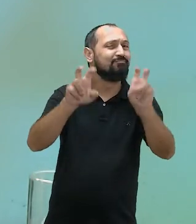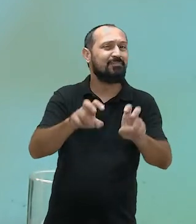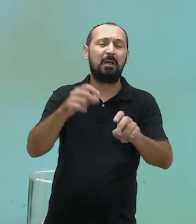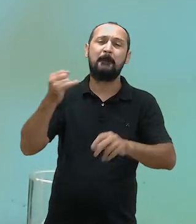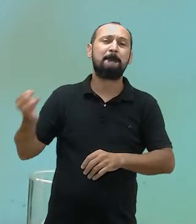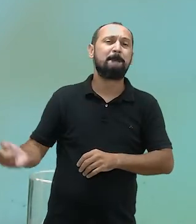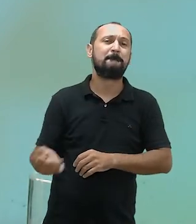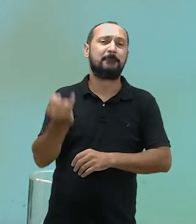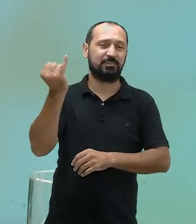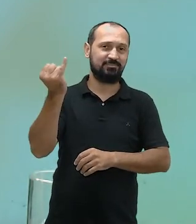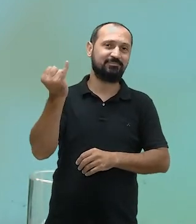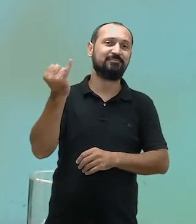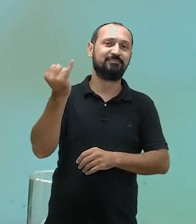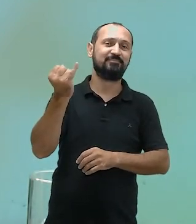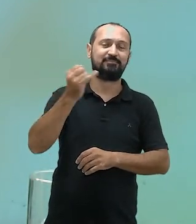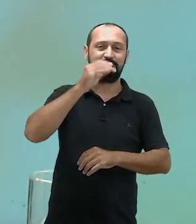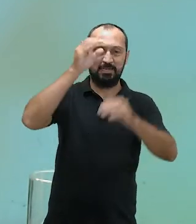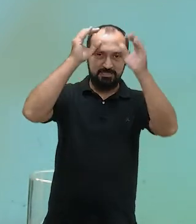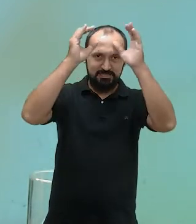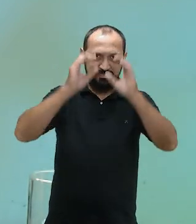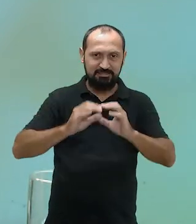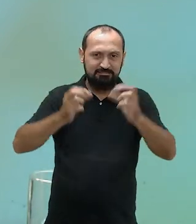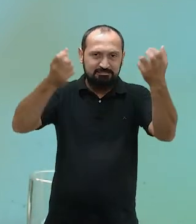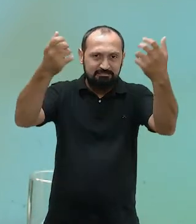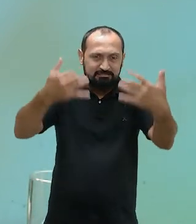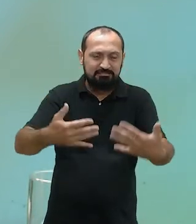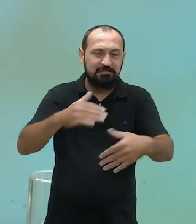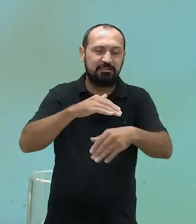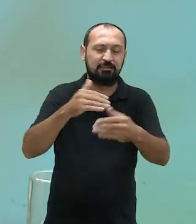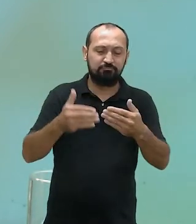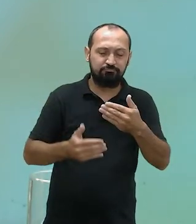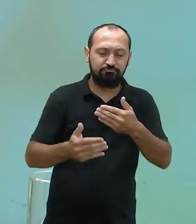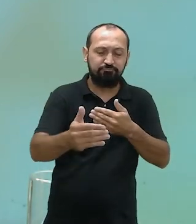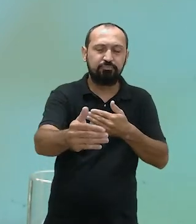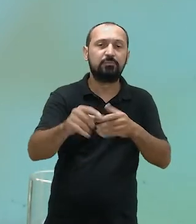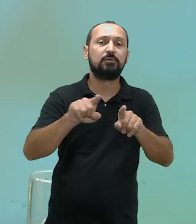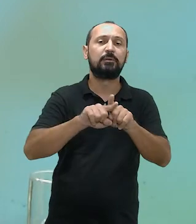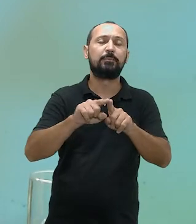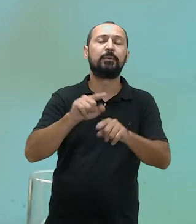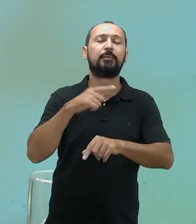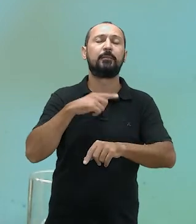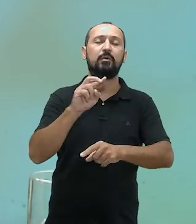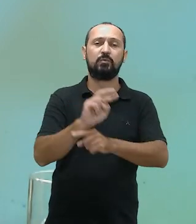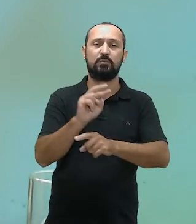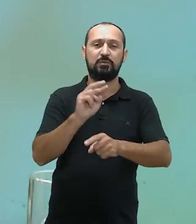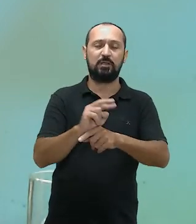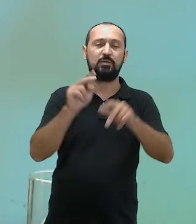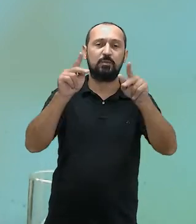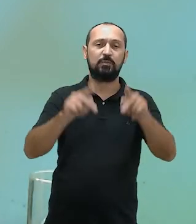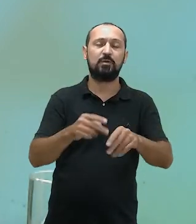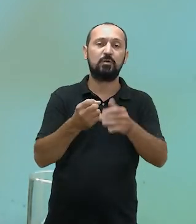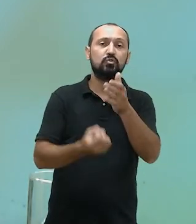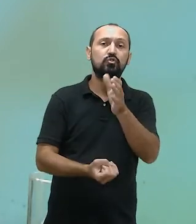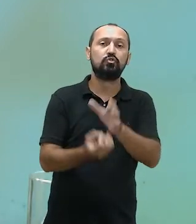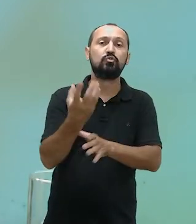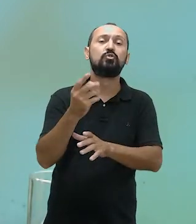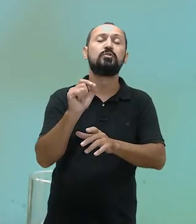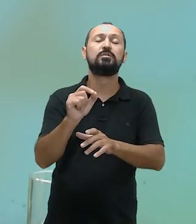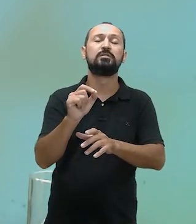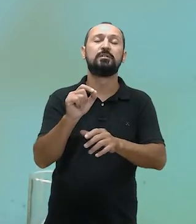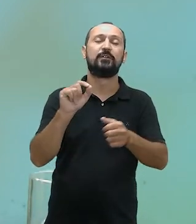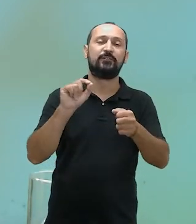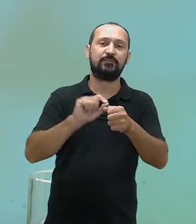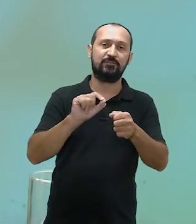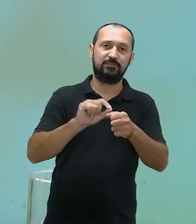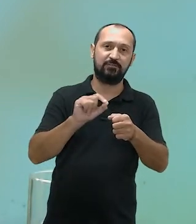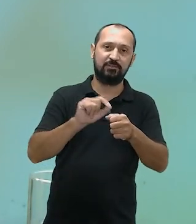temas mais importantes para a cidadania, como a gente mencionou aqui ao longo do programa, e para a gestão pública, que é a elaboração